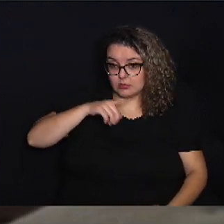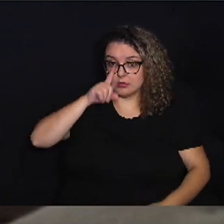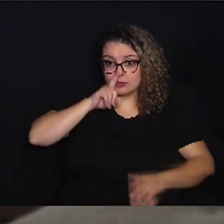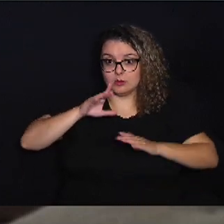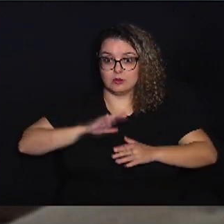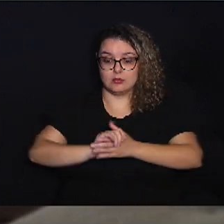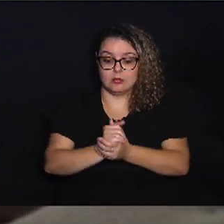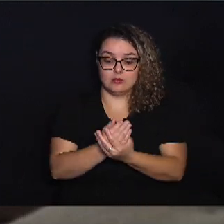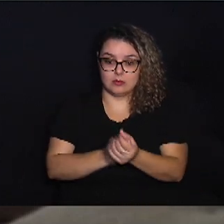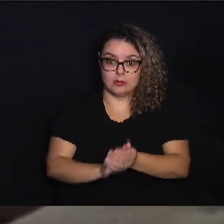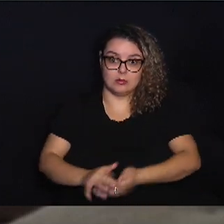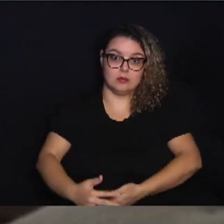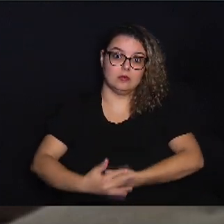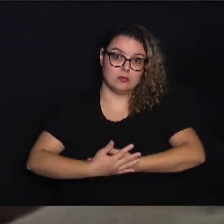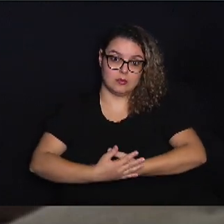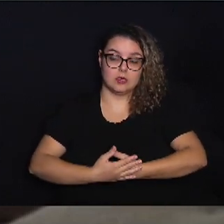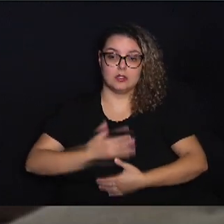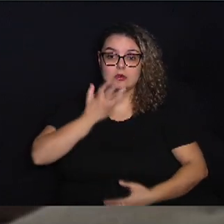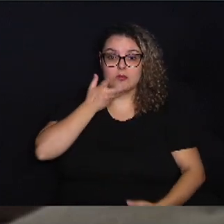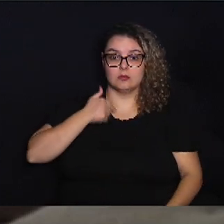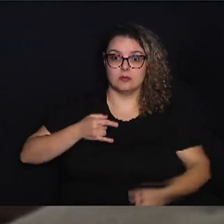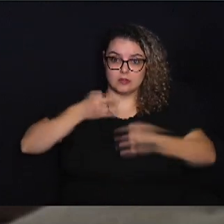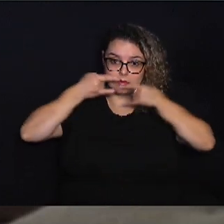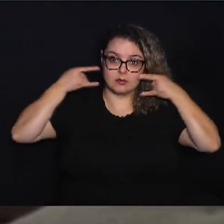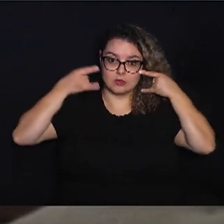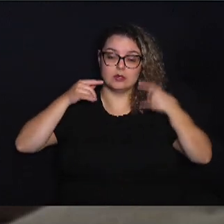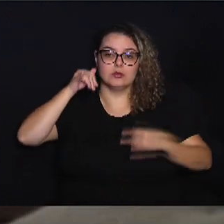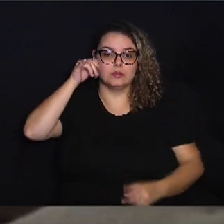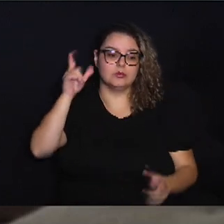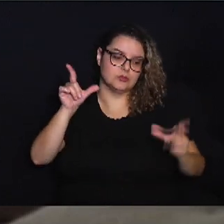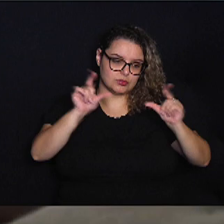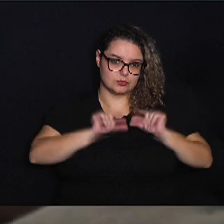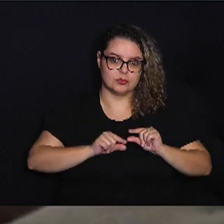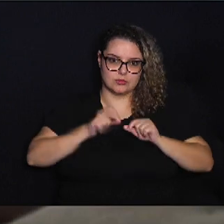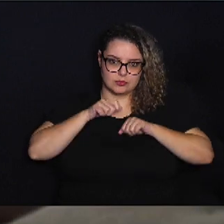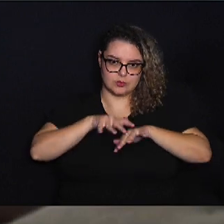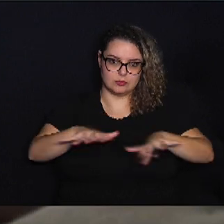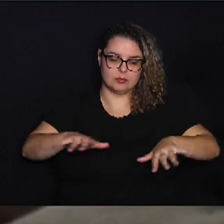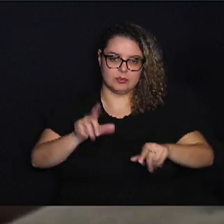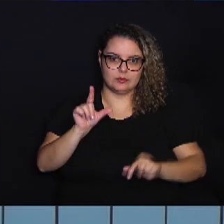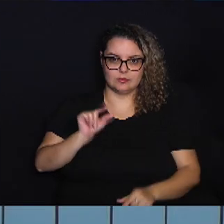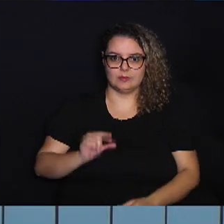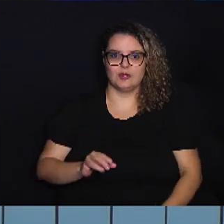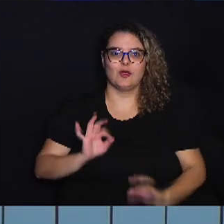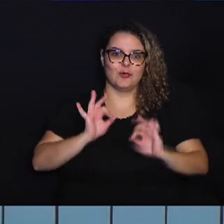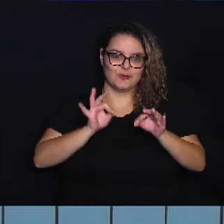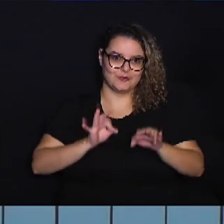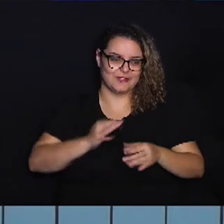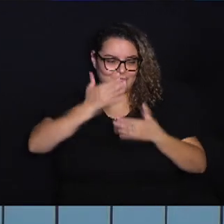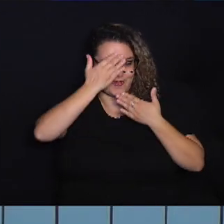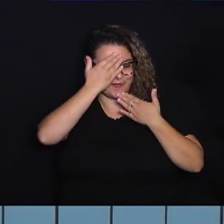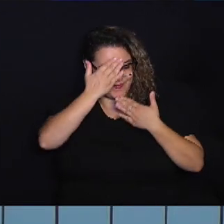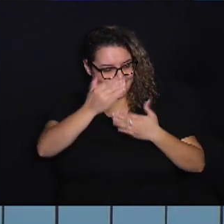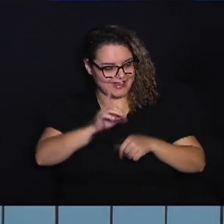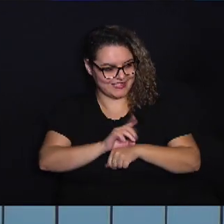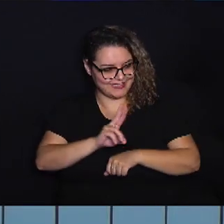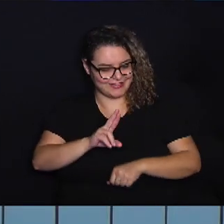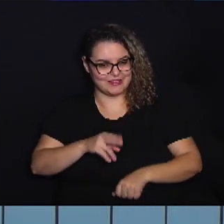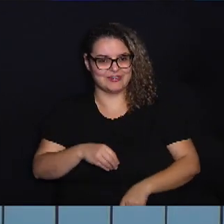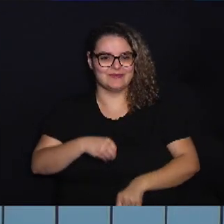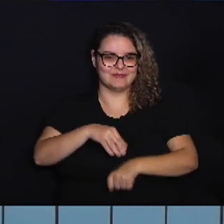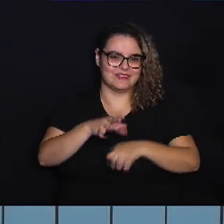para pegar o bebê, para pegar a criança e diminuir a chance de disseminar o vírus. Com certeza. Muito obrigada, doutora, pelas